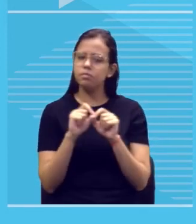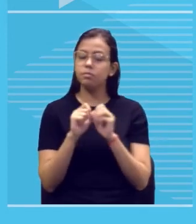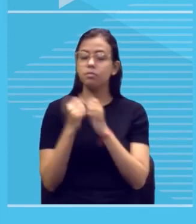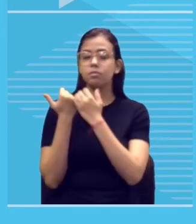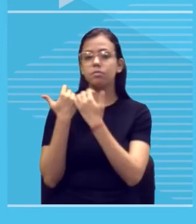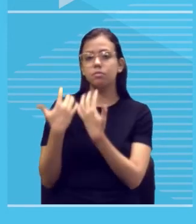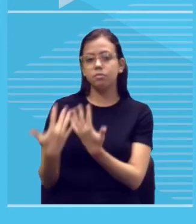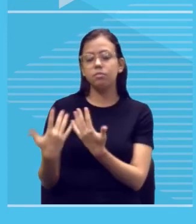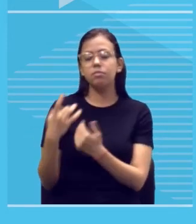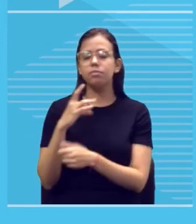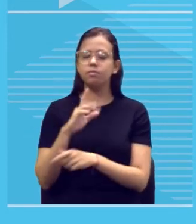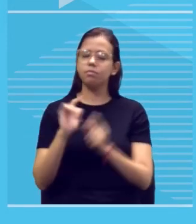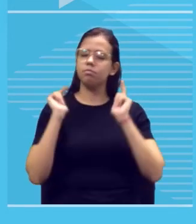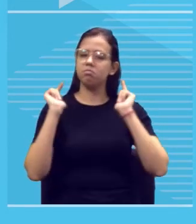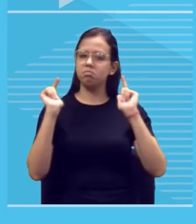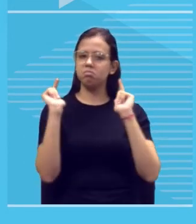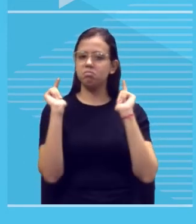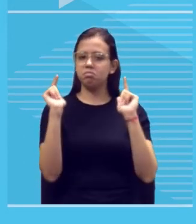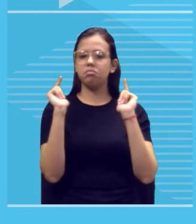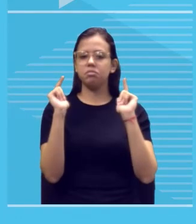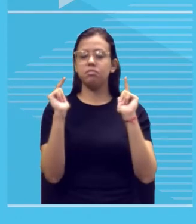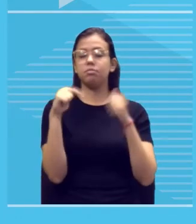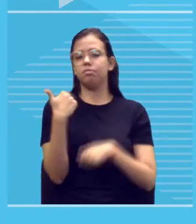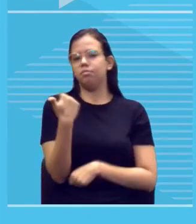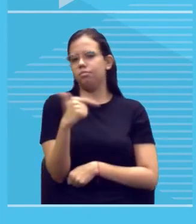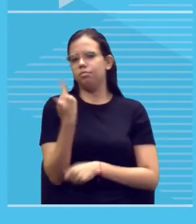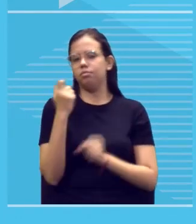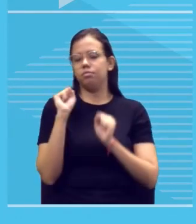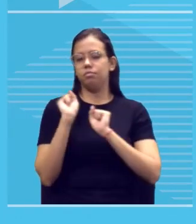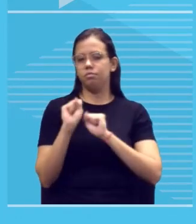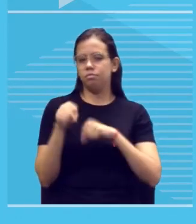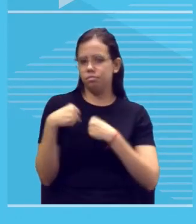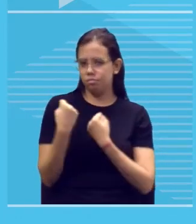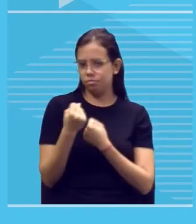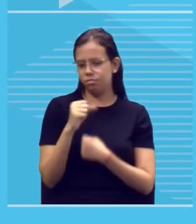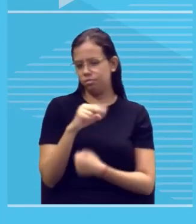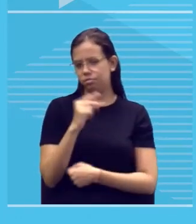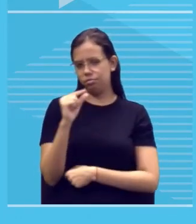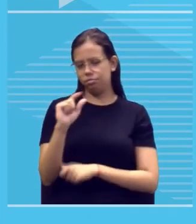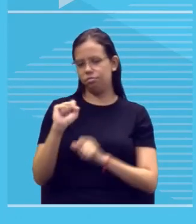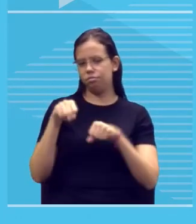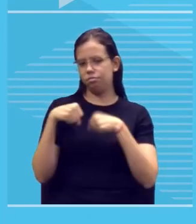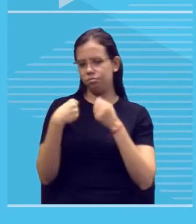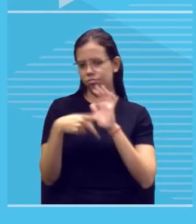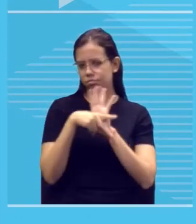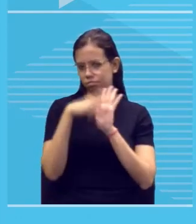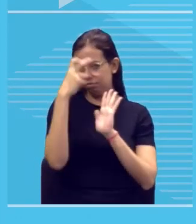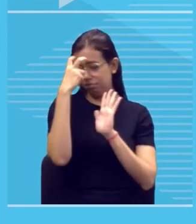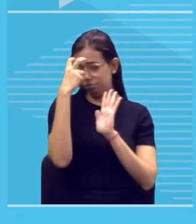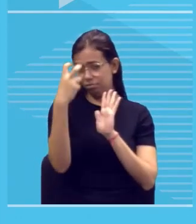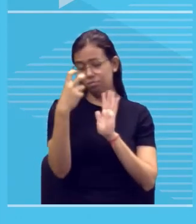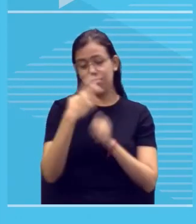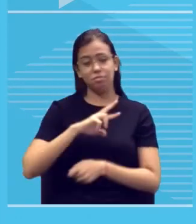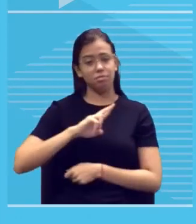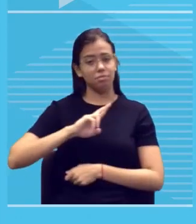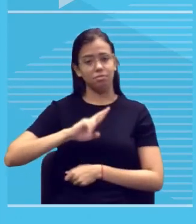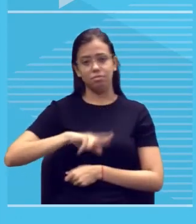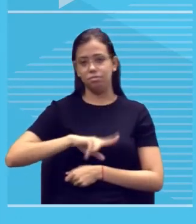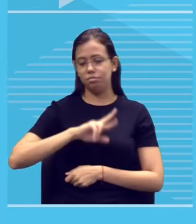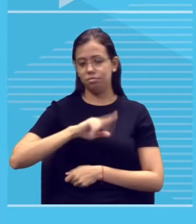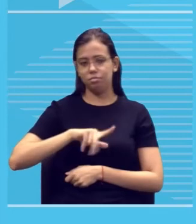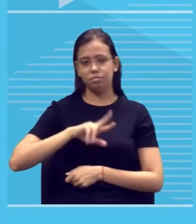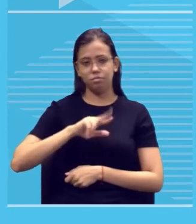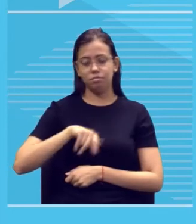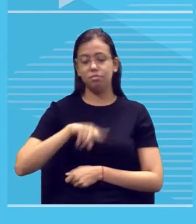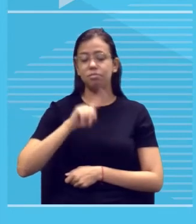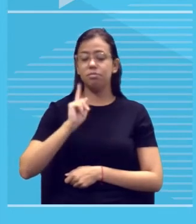simplesmente se divertir sem nenhum esforço ou com pouco esforço intelectual não era um teatro